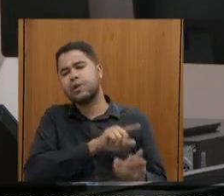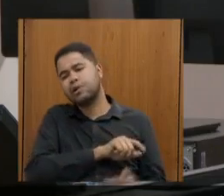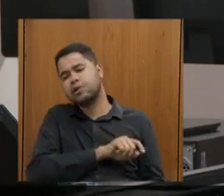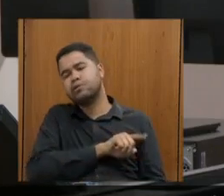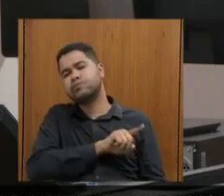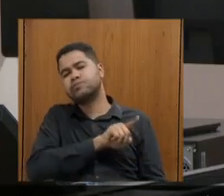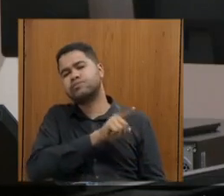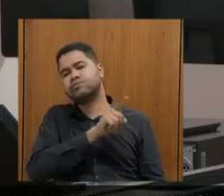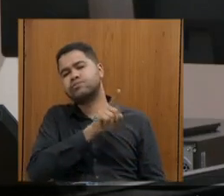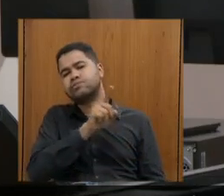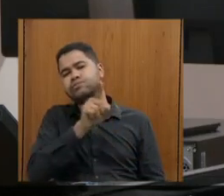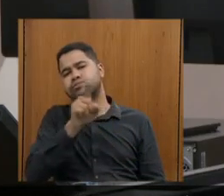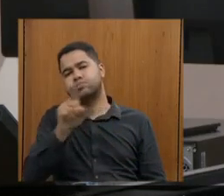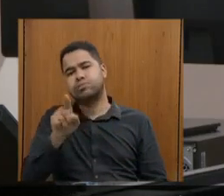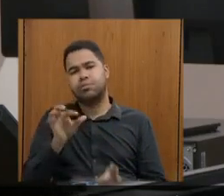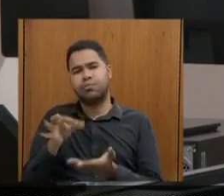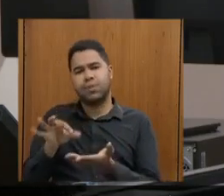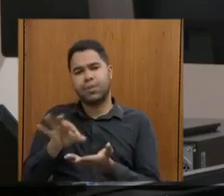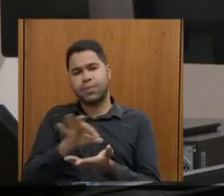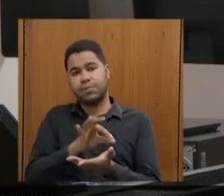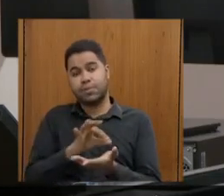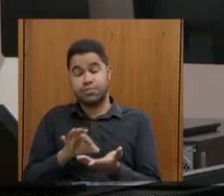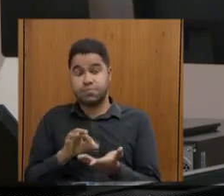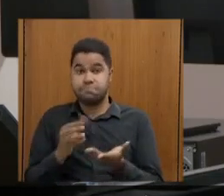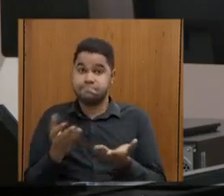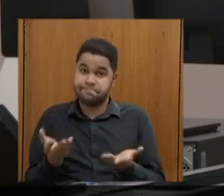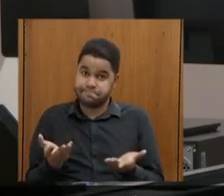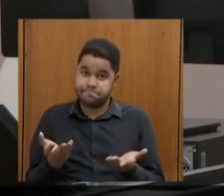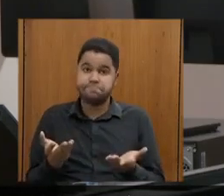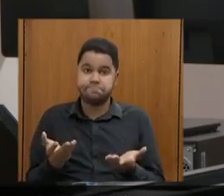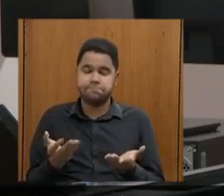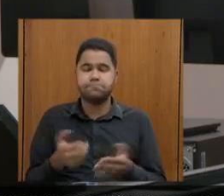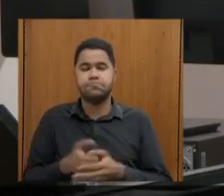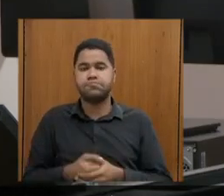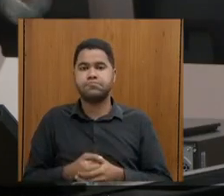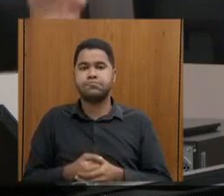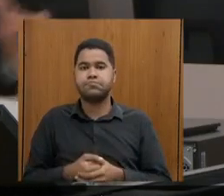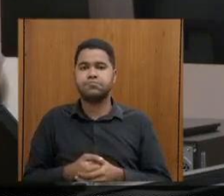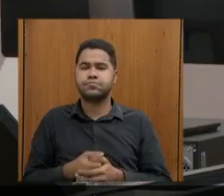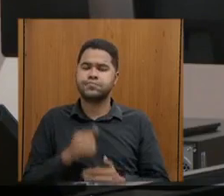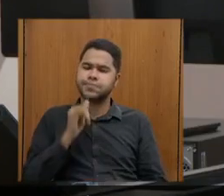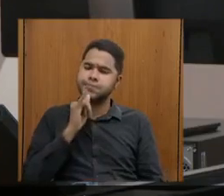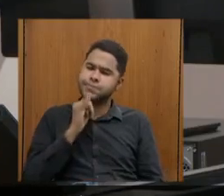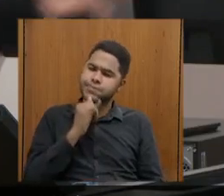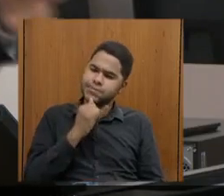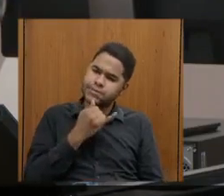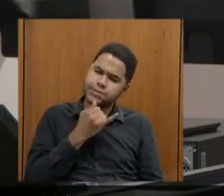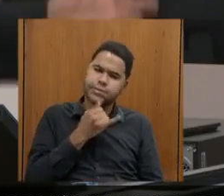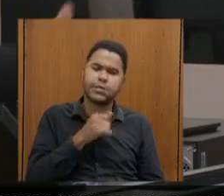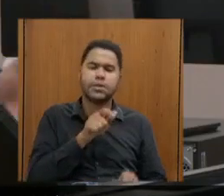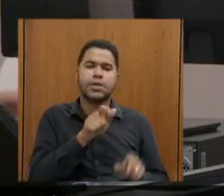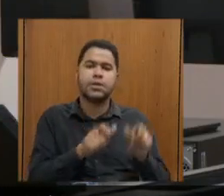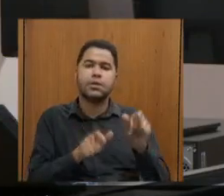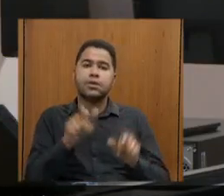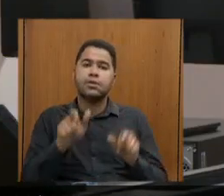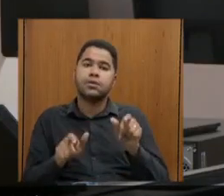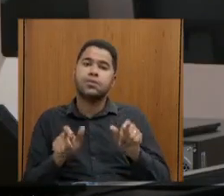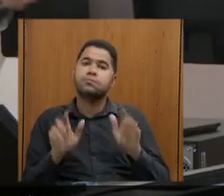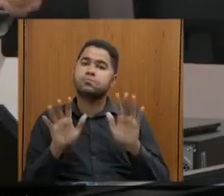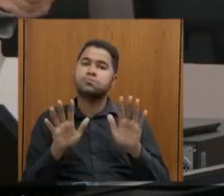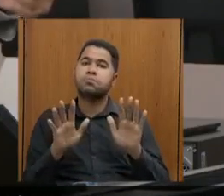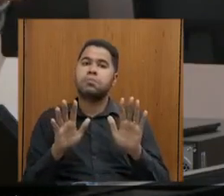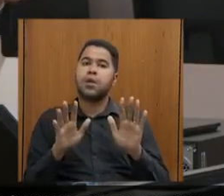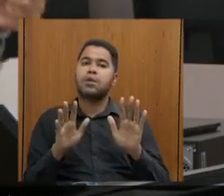até lá a Diamantina E aí ele muito triste com as pessoas que tinham isso